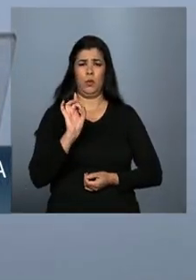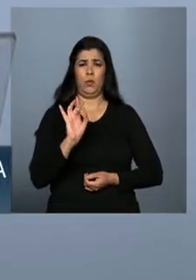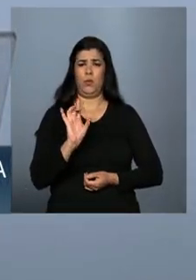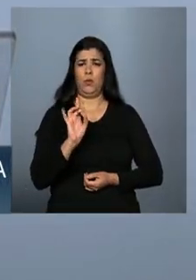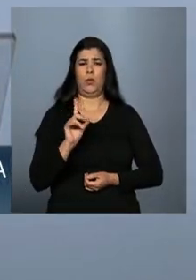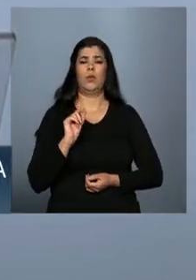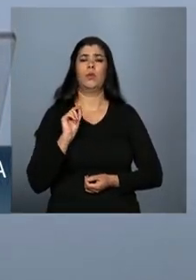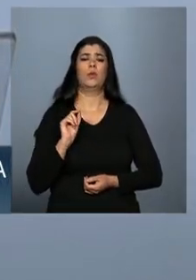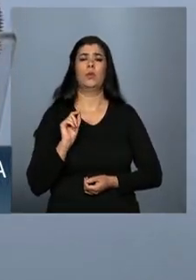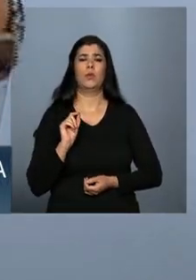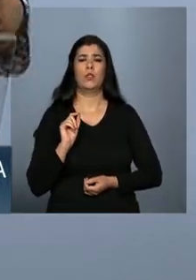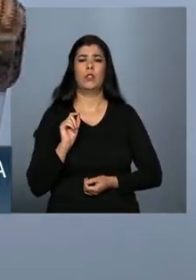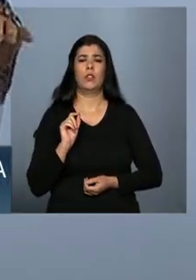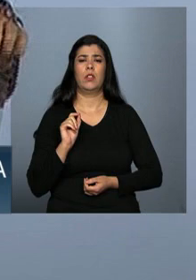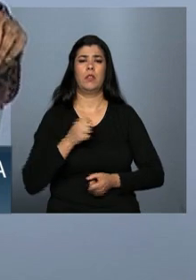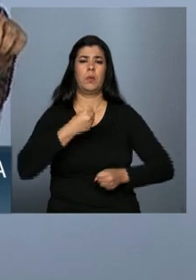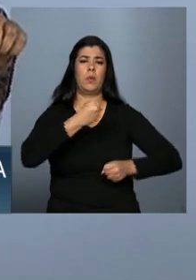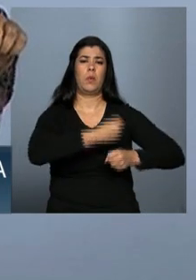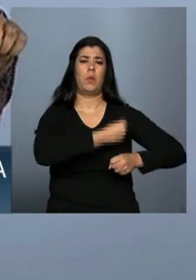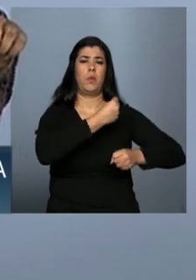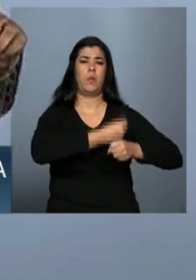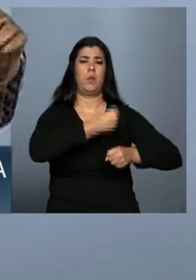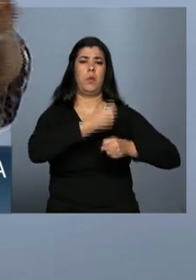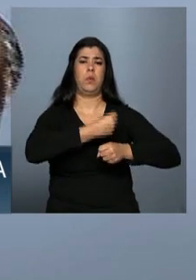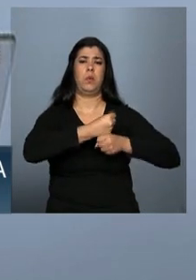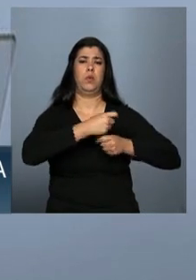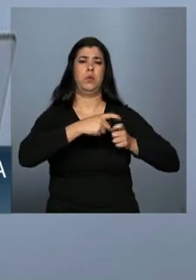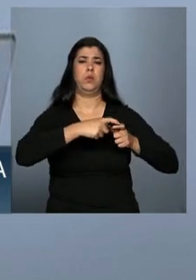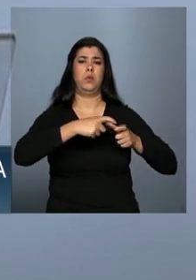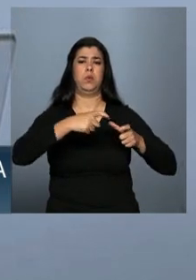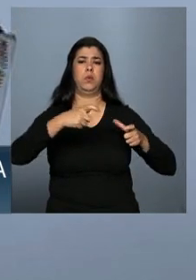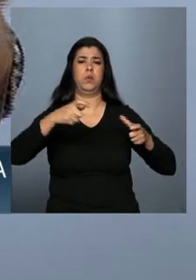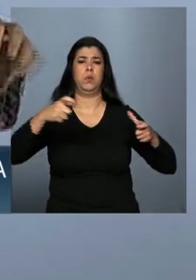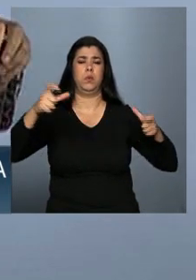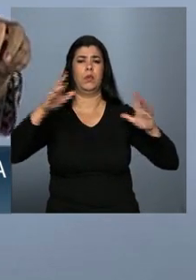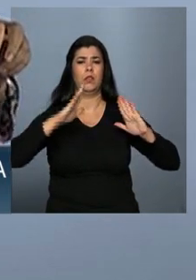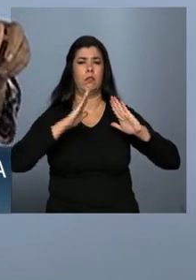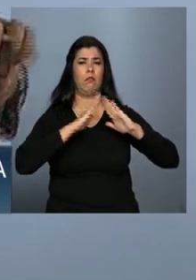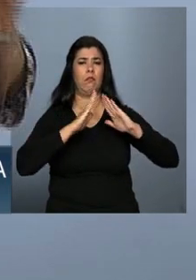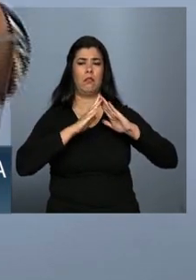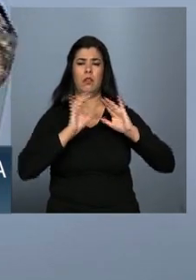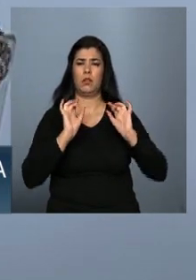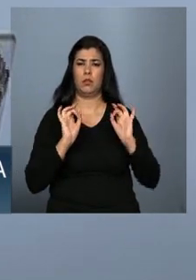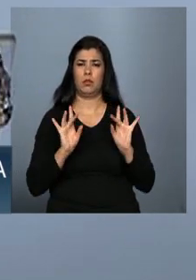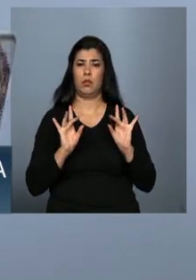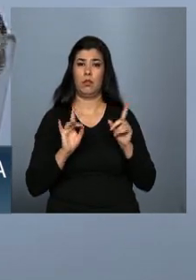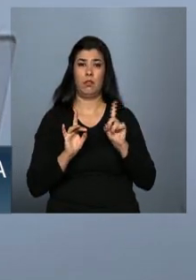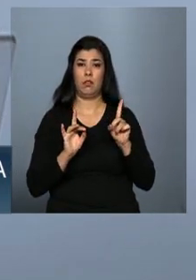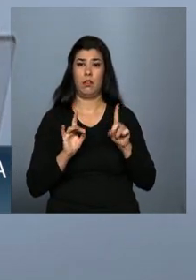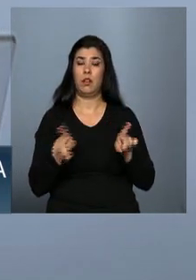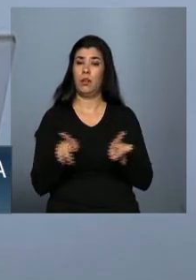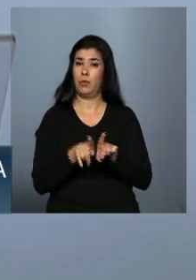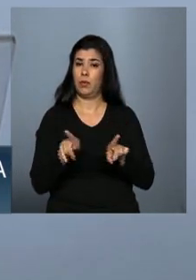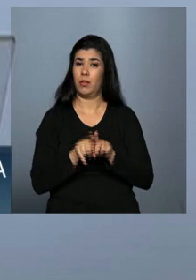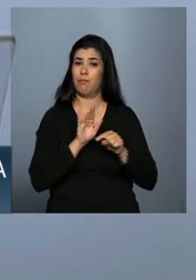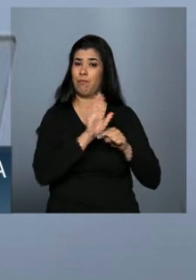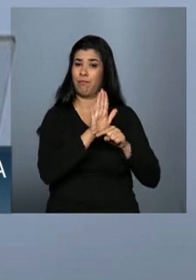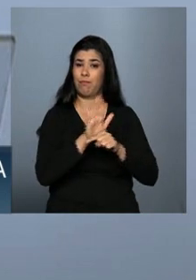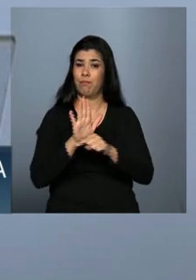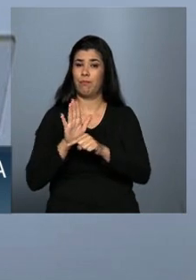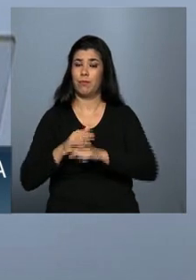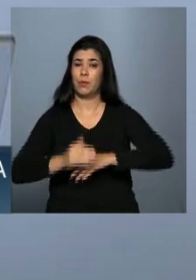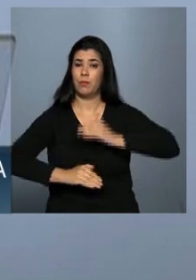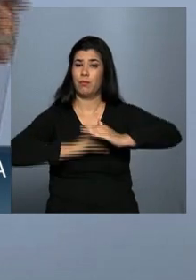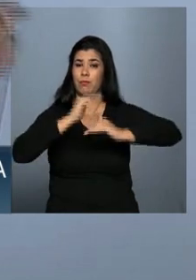Não se trata de construção de casas, trata-se de construção de vidas, por isso